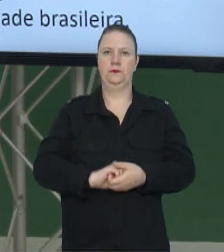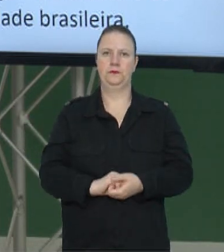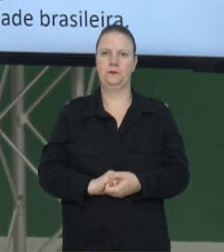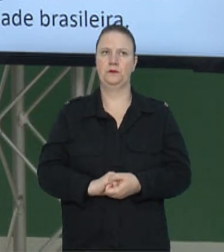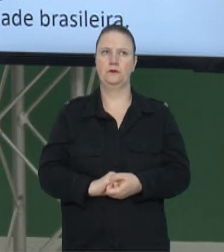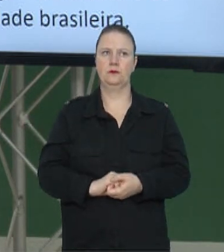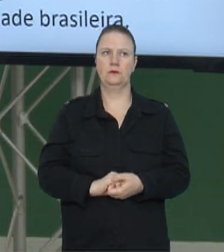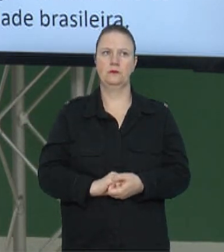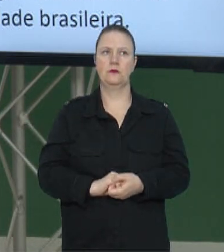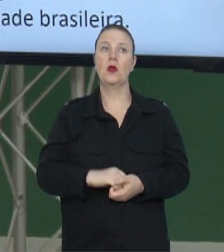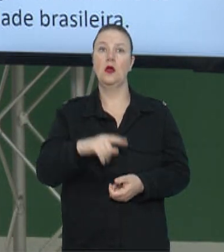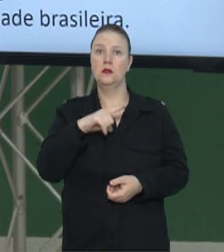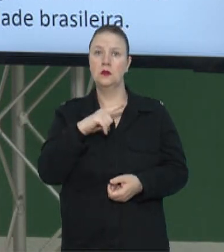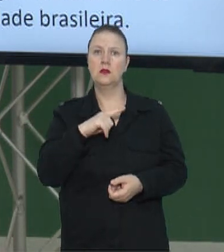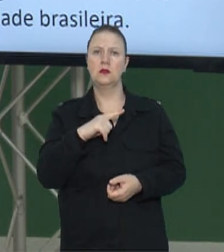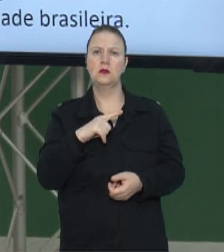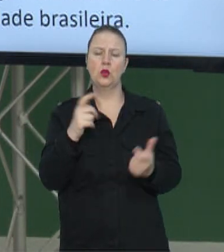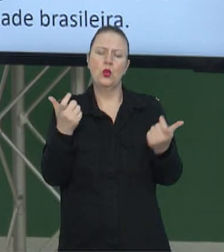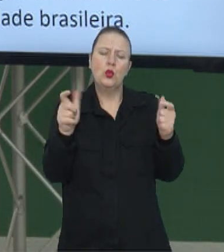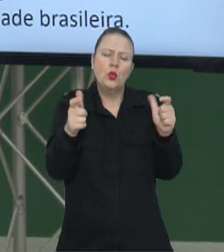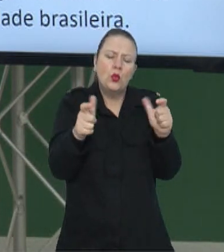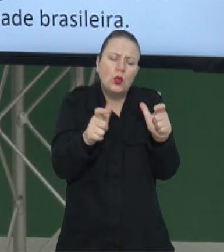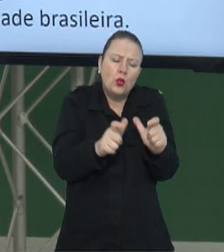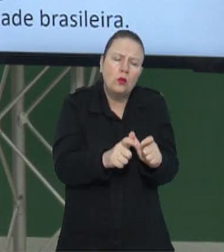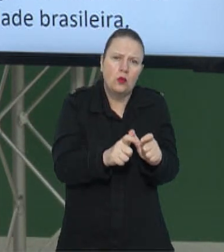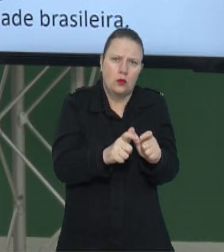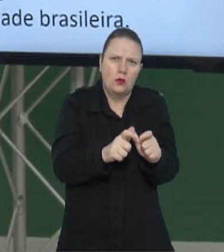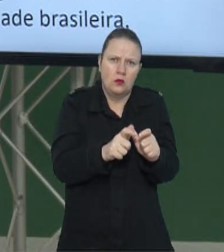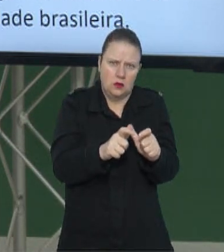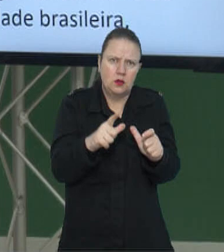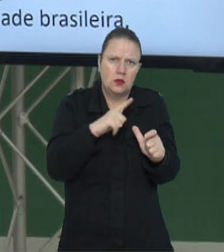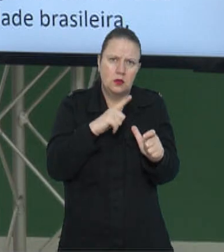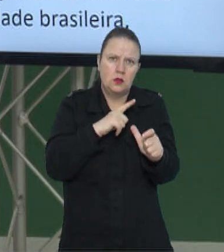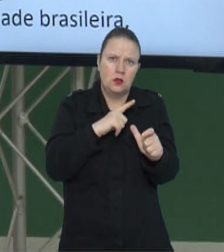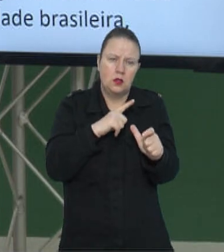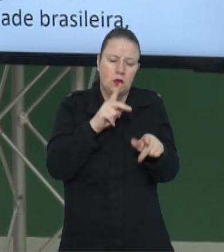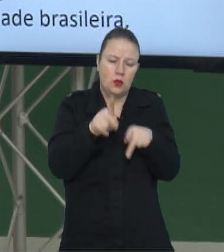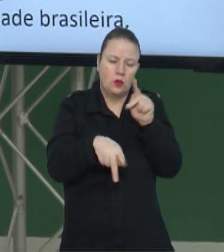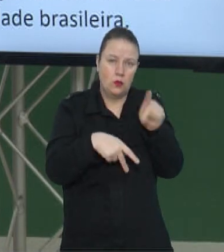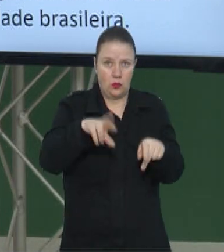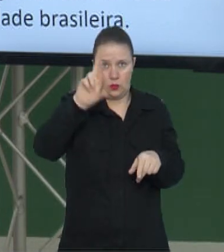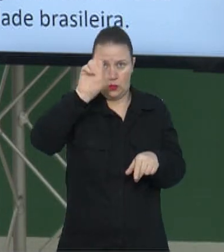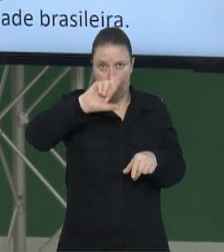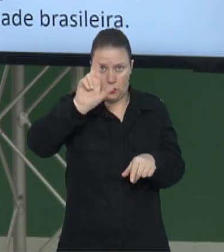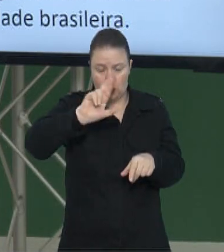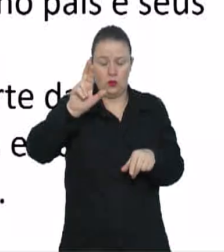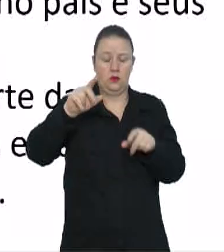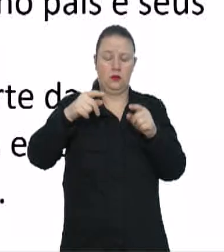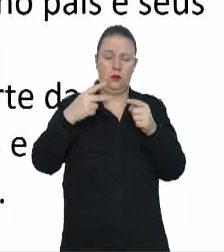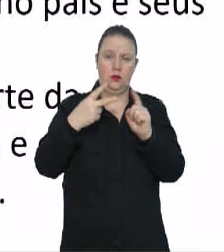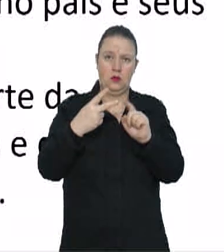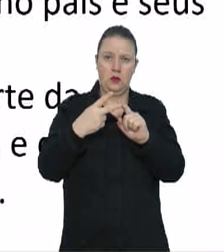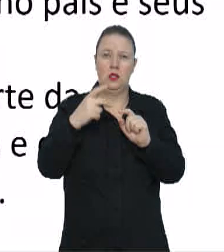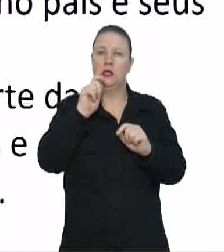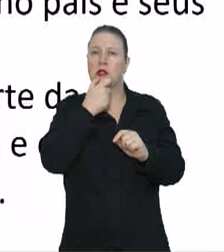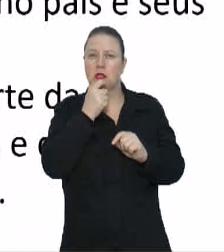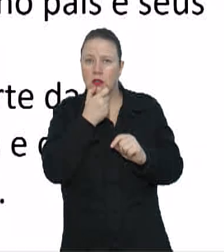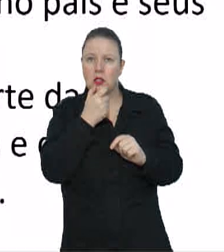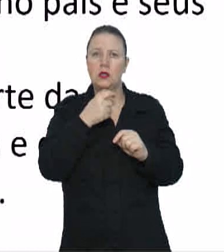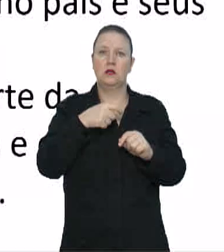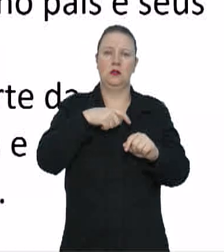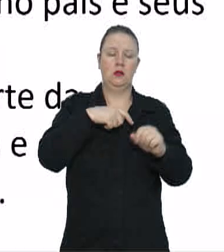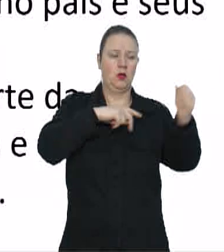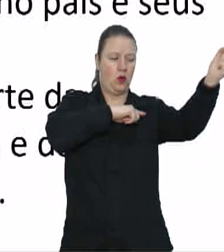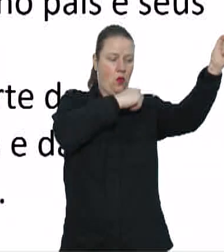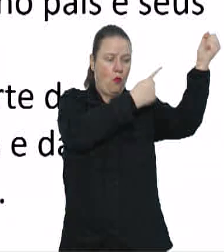quantidade, tivemos ainda outros grupos ali que eu relacionei para vocês, até destaquei. Os russos, ingleses, suíços, húngaros, poloneses